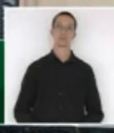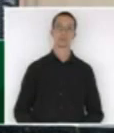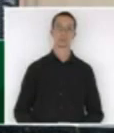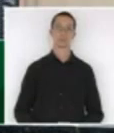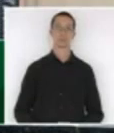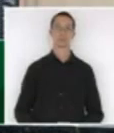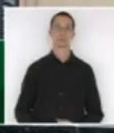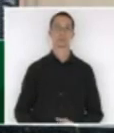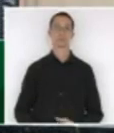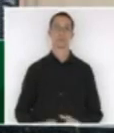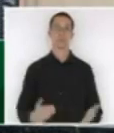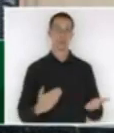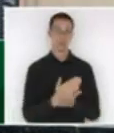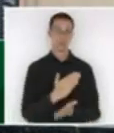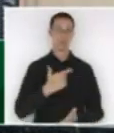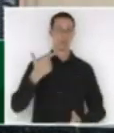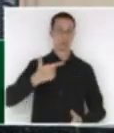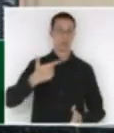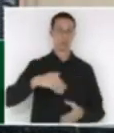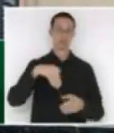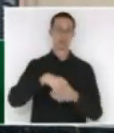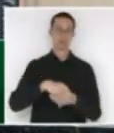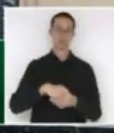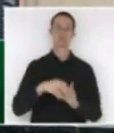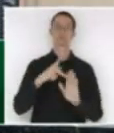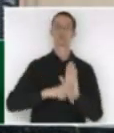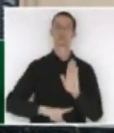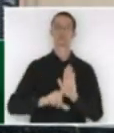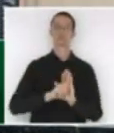em segundo turno o projeto de lei de número